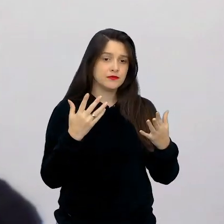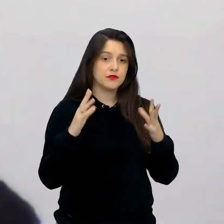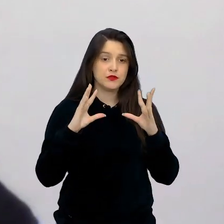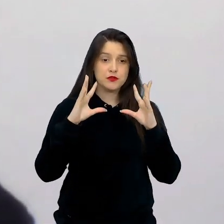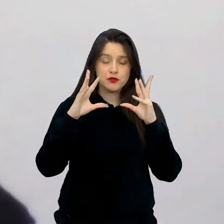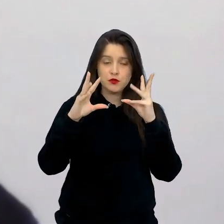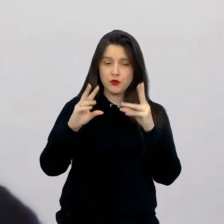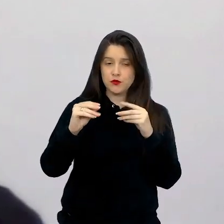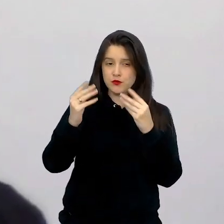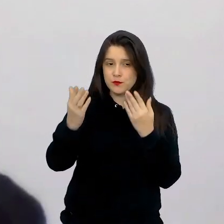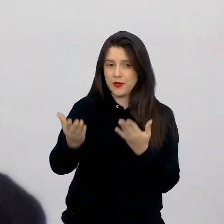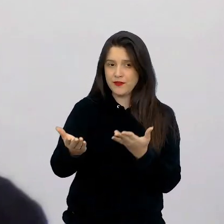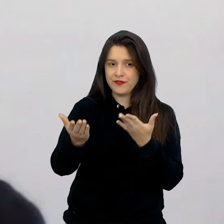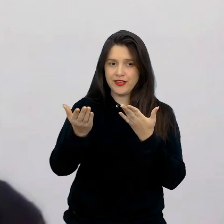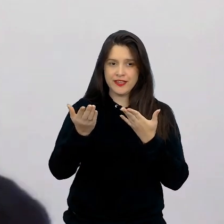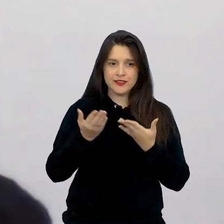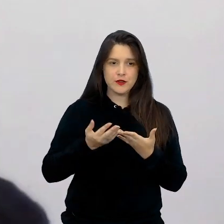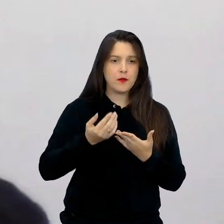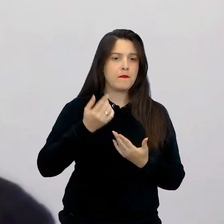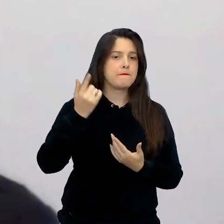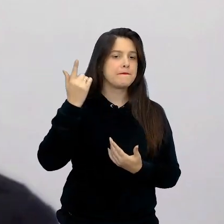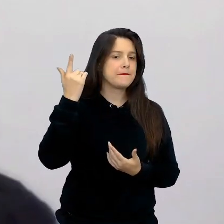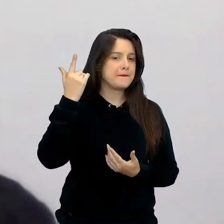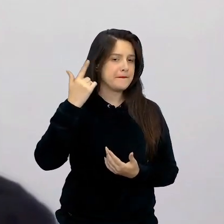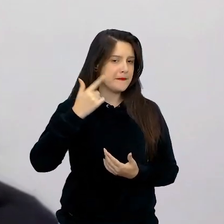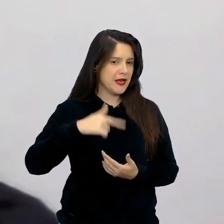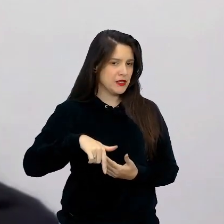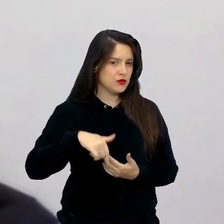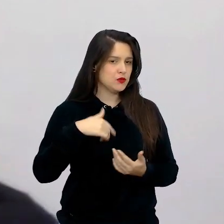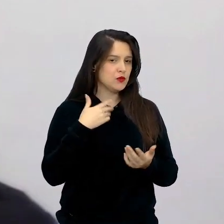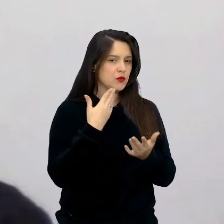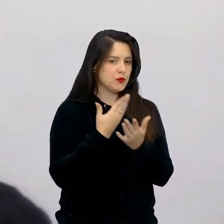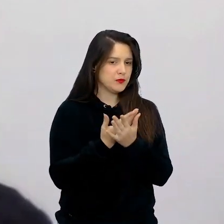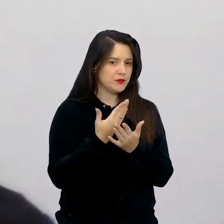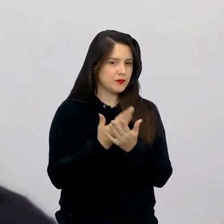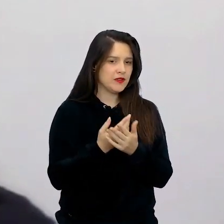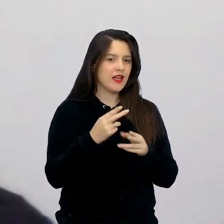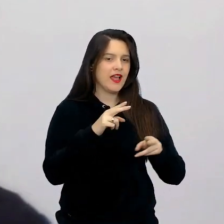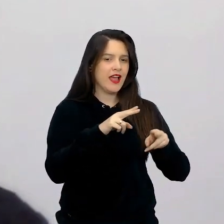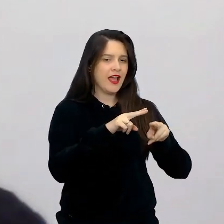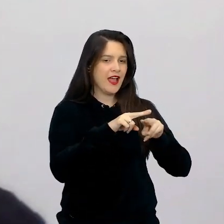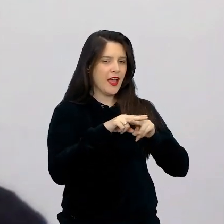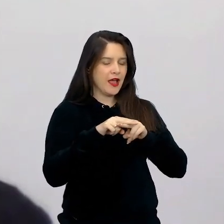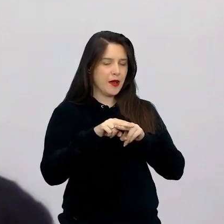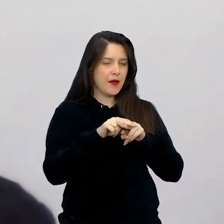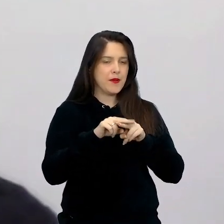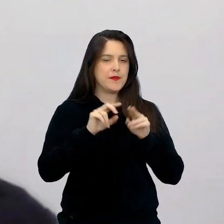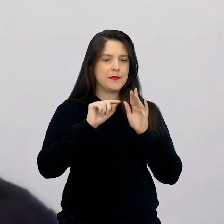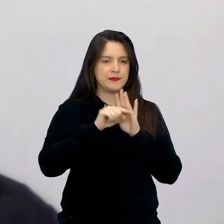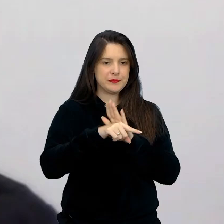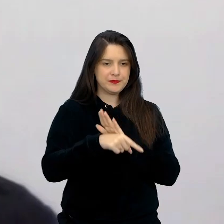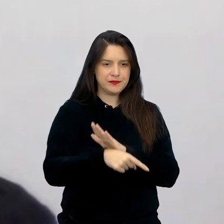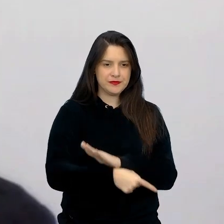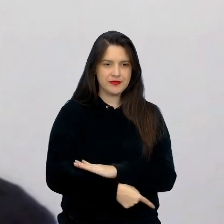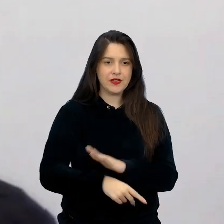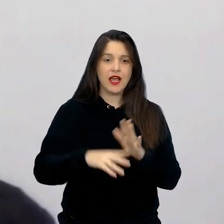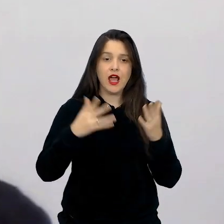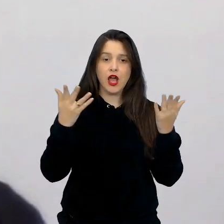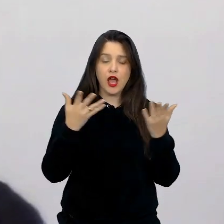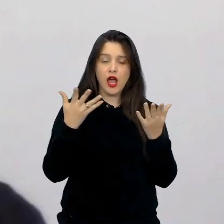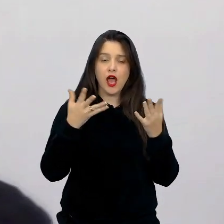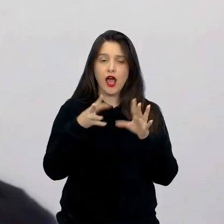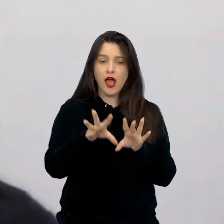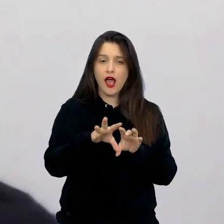todos muito bem-vindos a mais um programa de recuperação e aprofundamento. A nossa formação